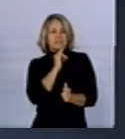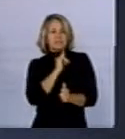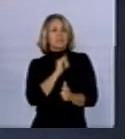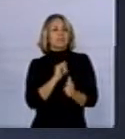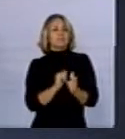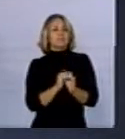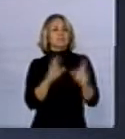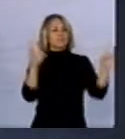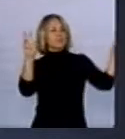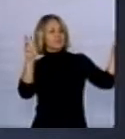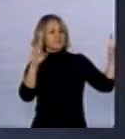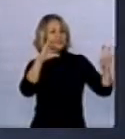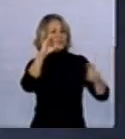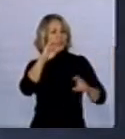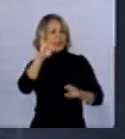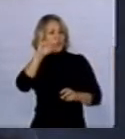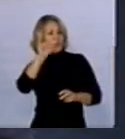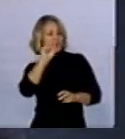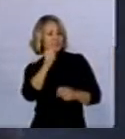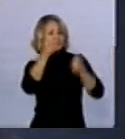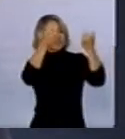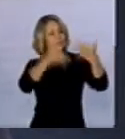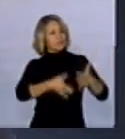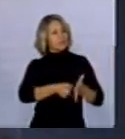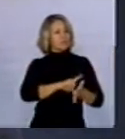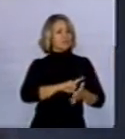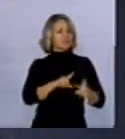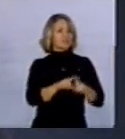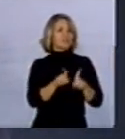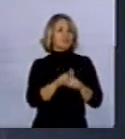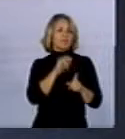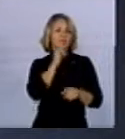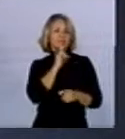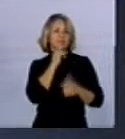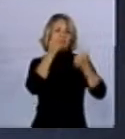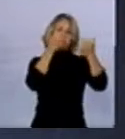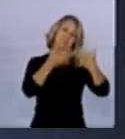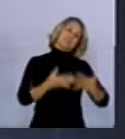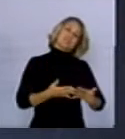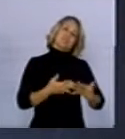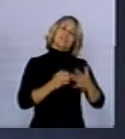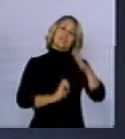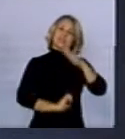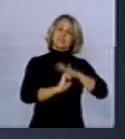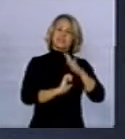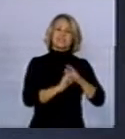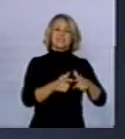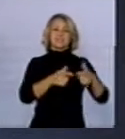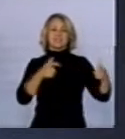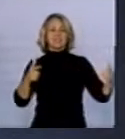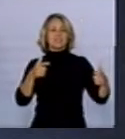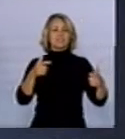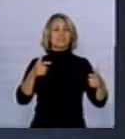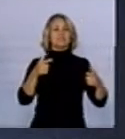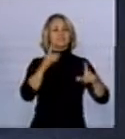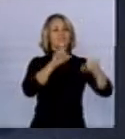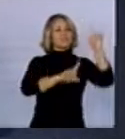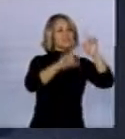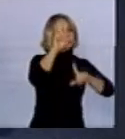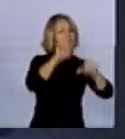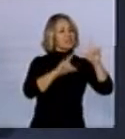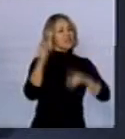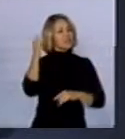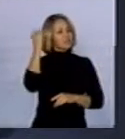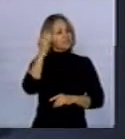foram repetidamente tratadas aqui, para além de questões de empresas de radiodifusão, de grandes programadoras internacionais. É preciso